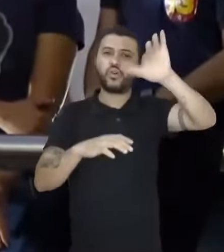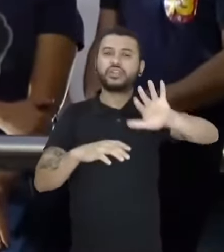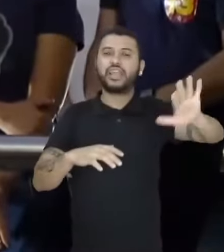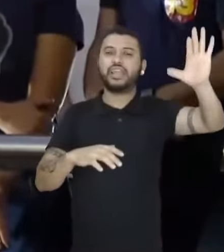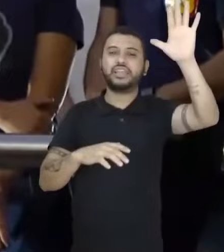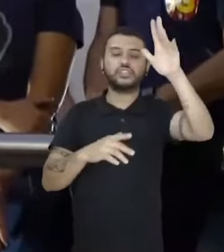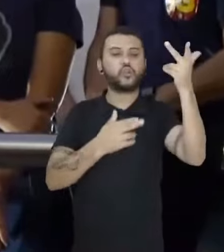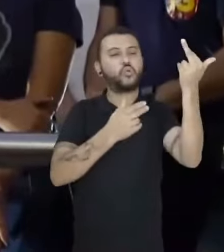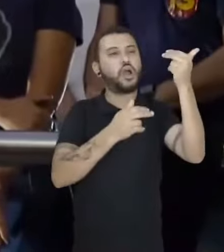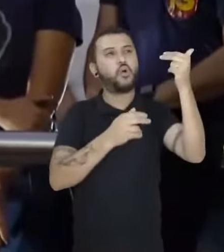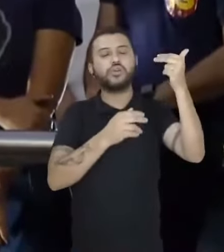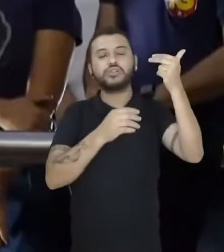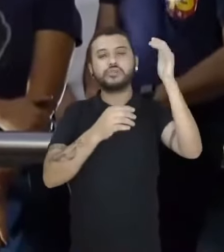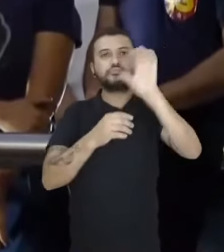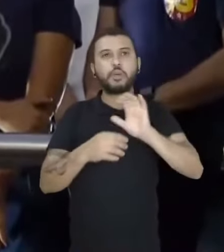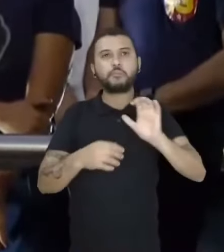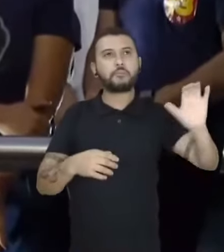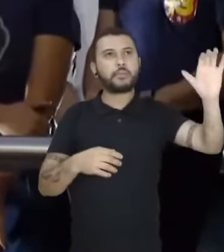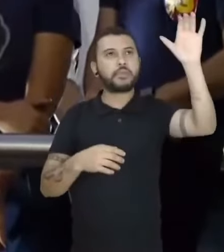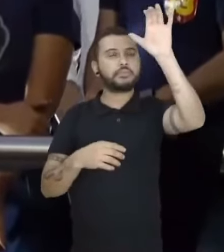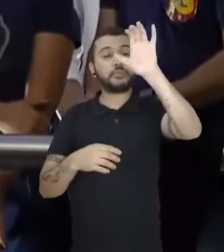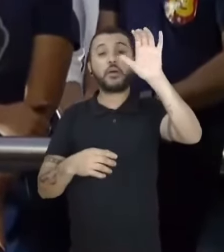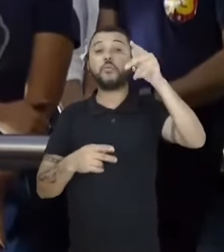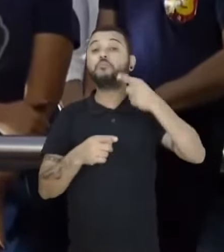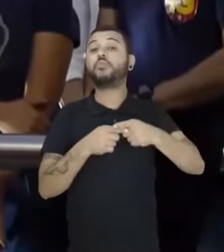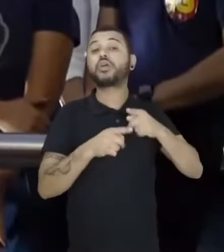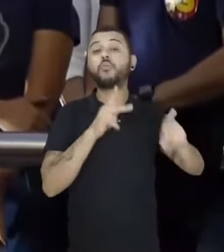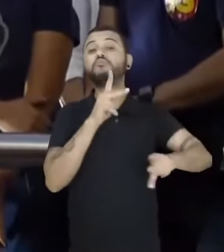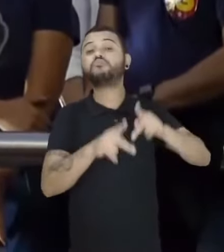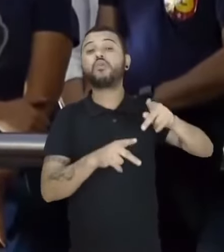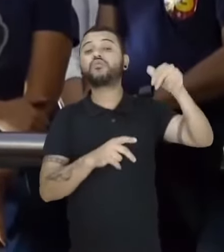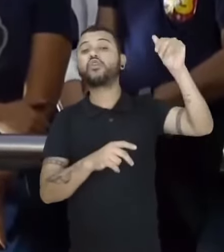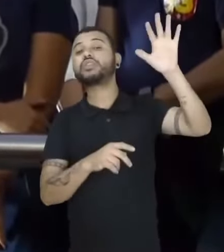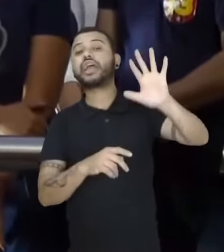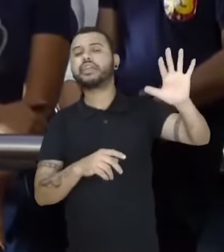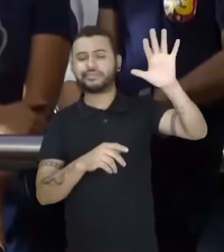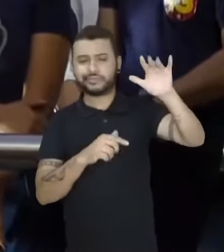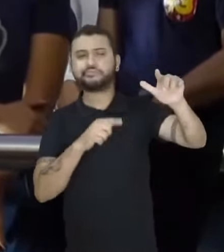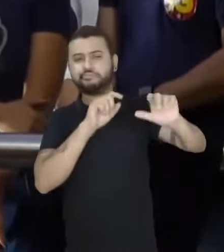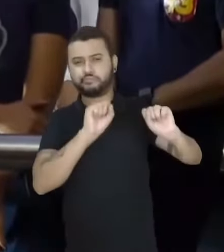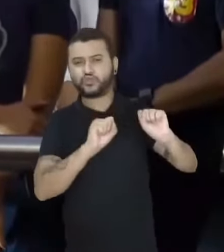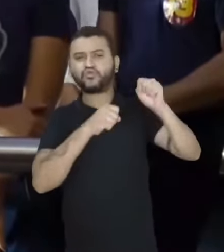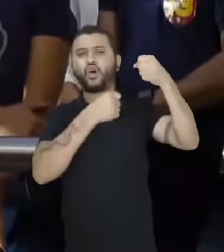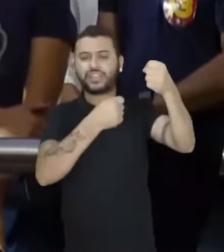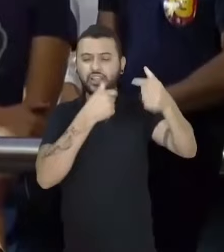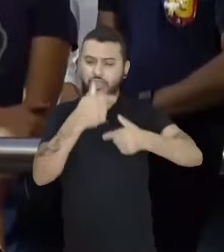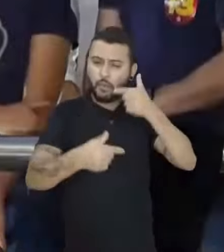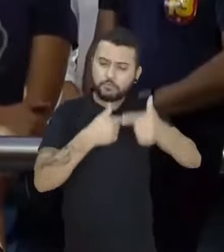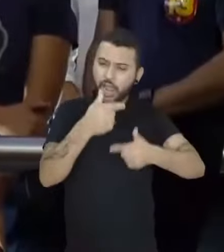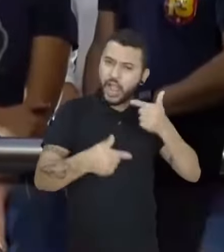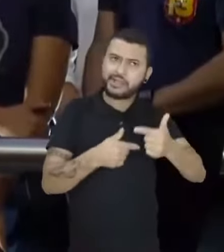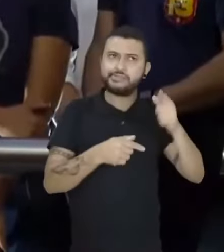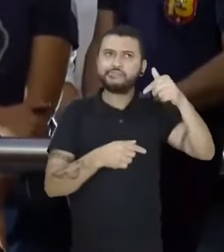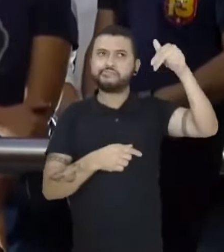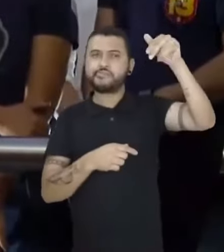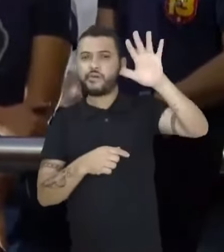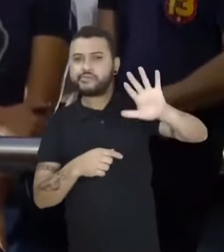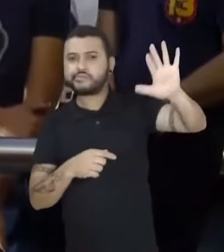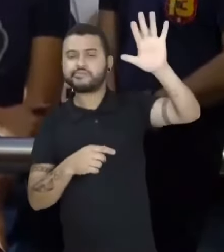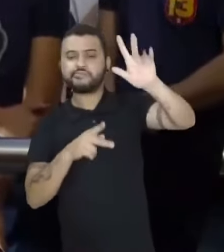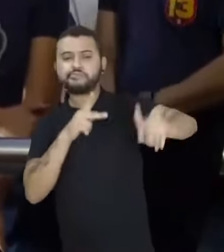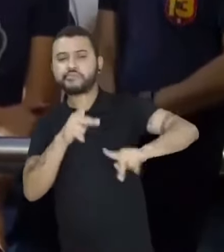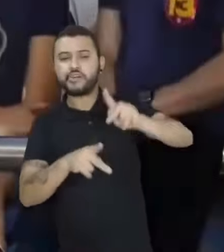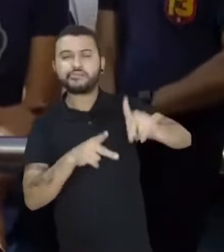olha para outra região. O povo do Nordeste é um povo trabalhador. O povo do Nordeste, durante os